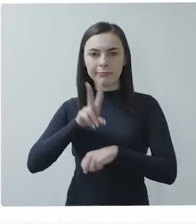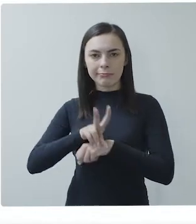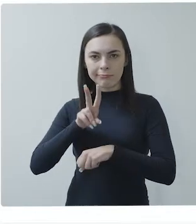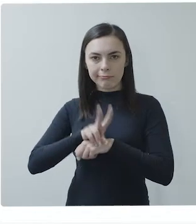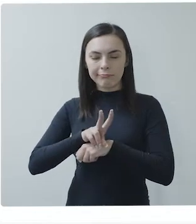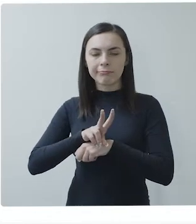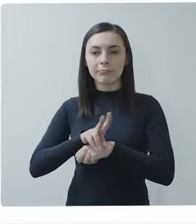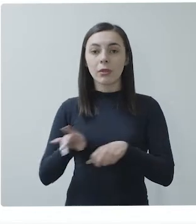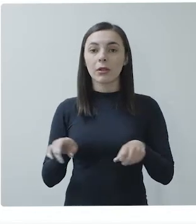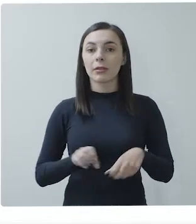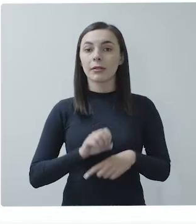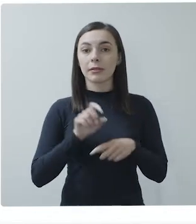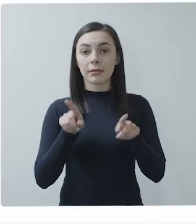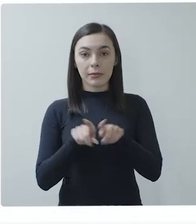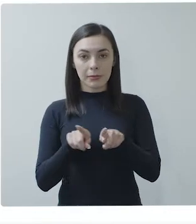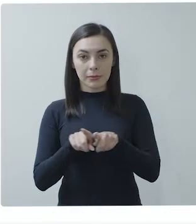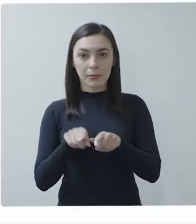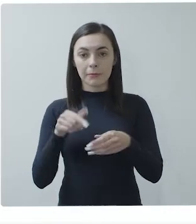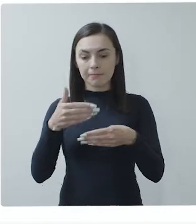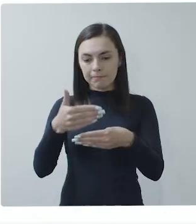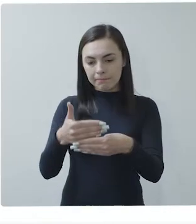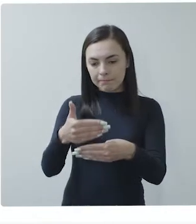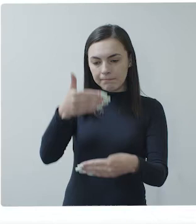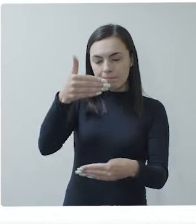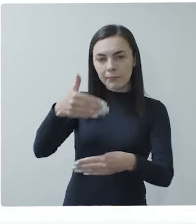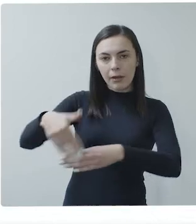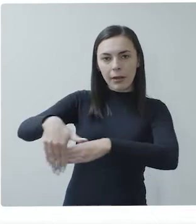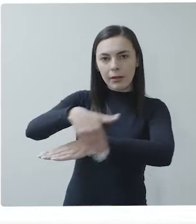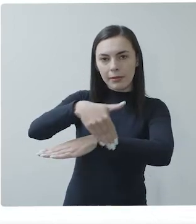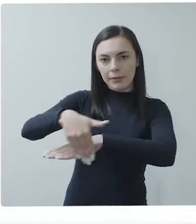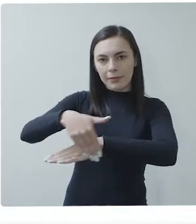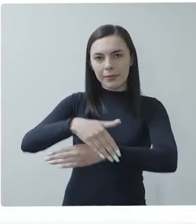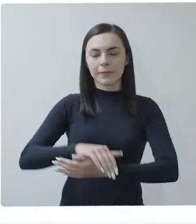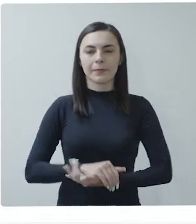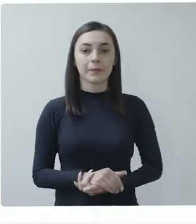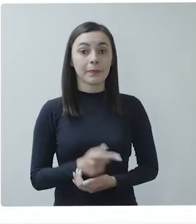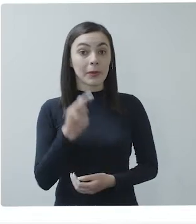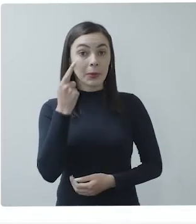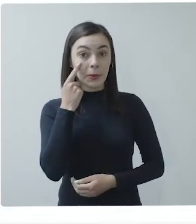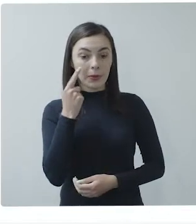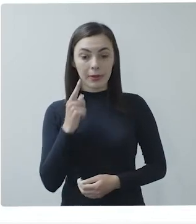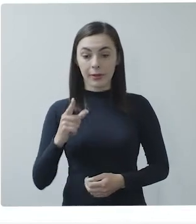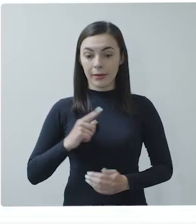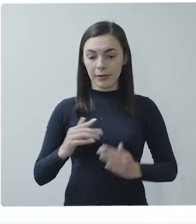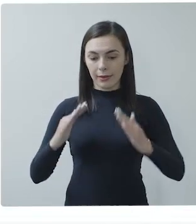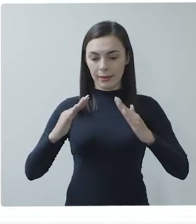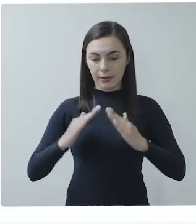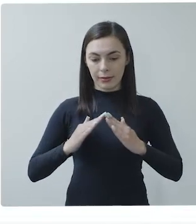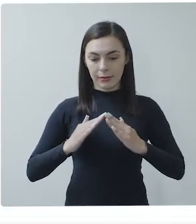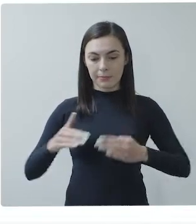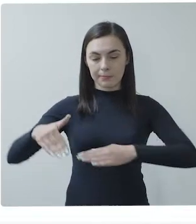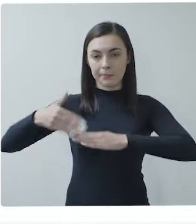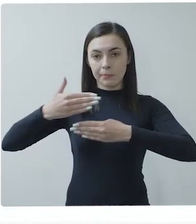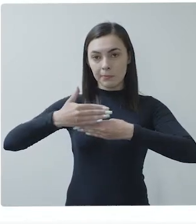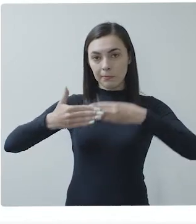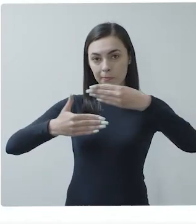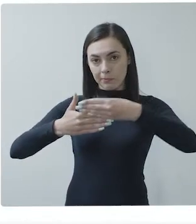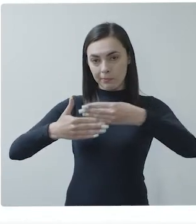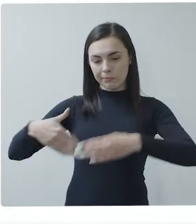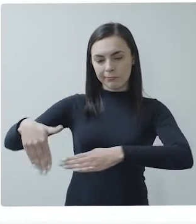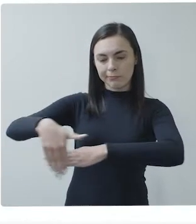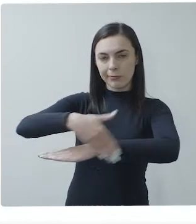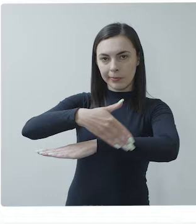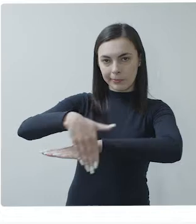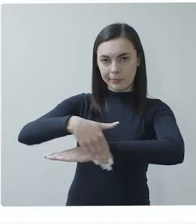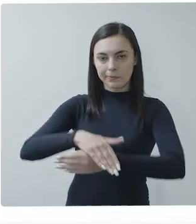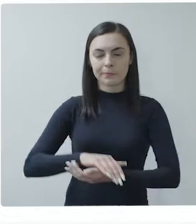do quintal. Está separando da rua. Olha ali, ó. Tem o muro, a calçada e a rua.